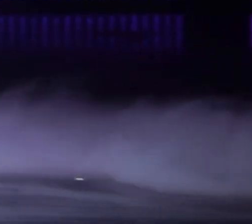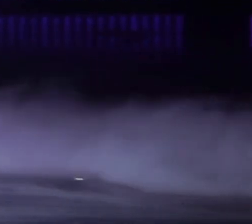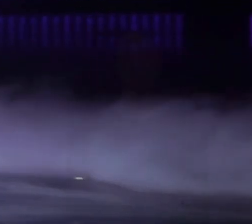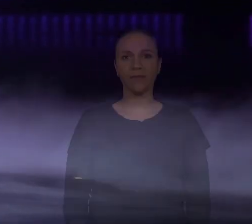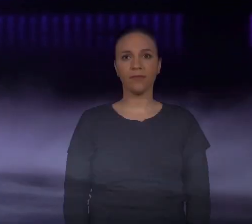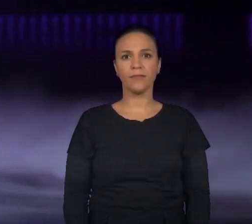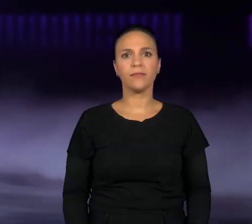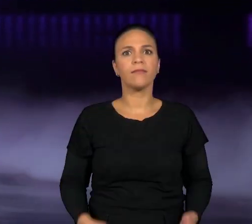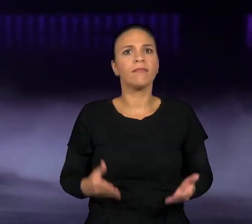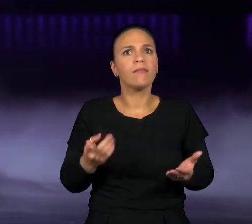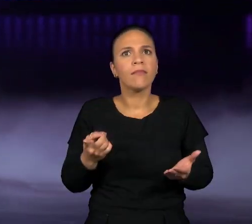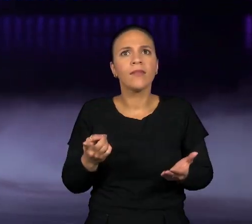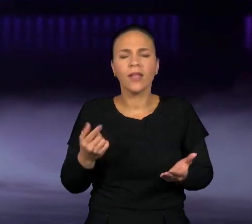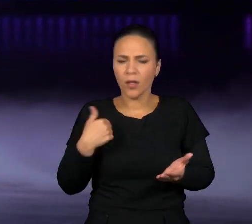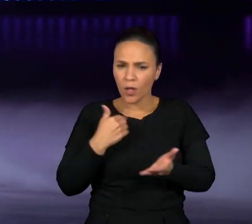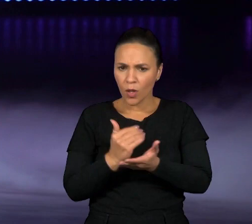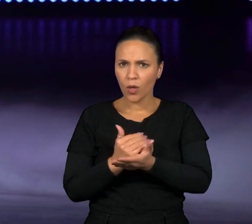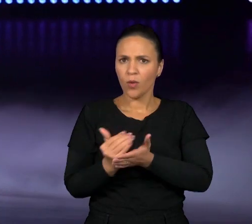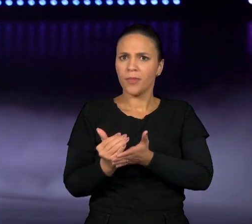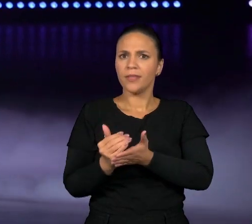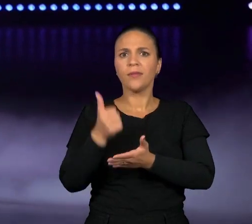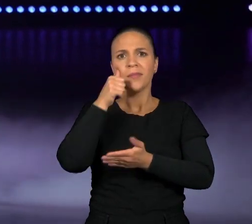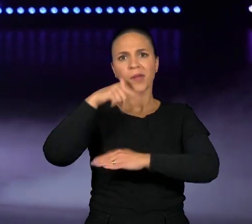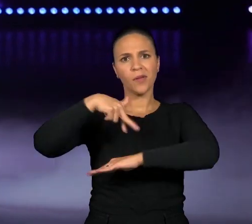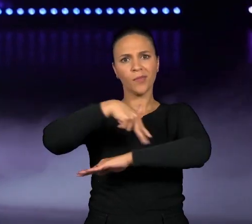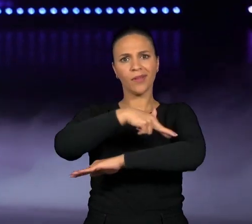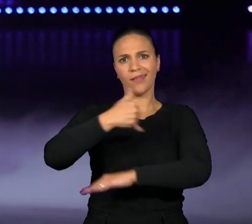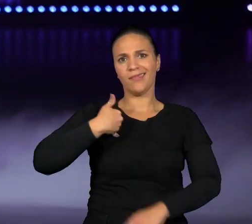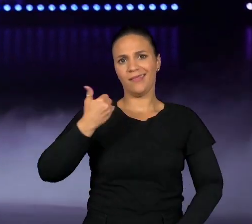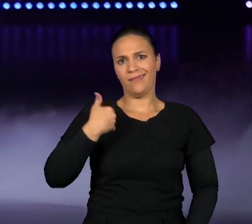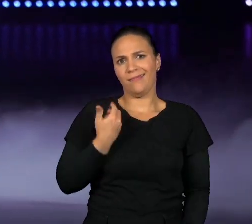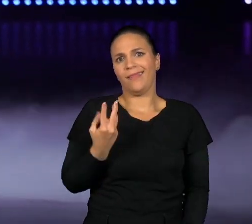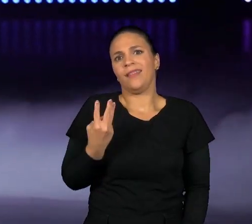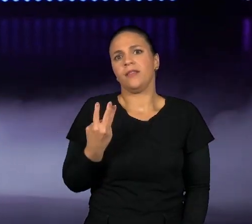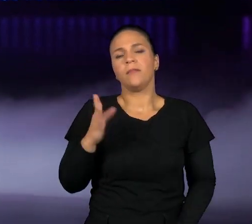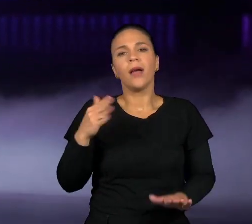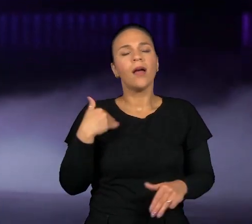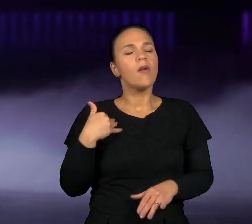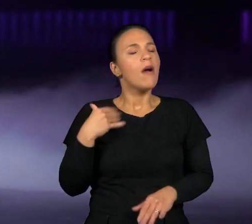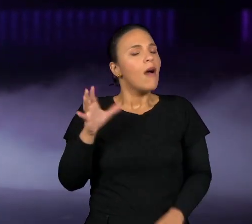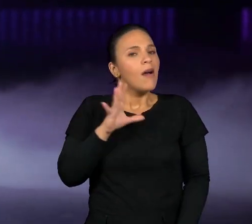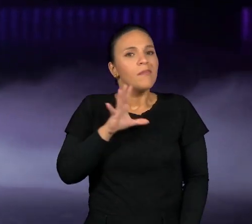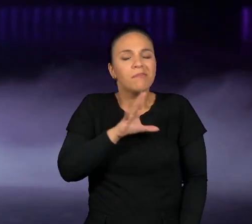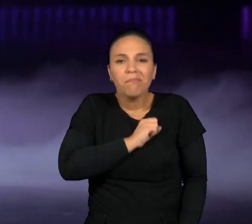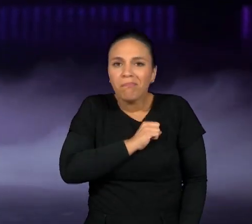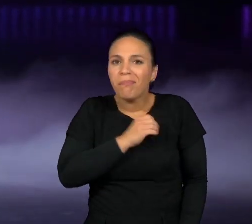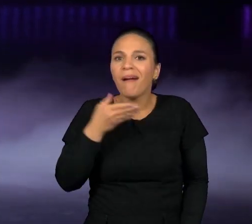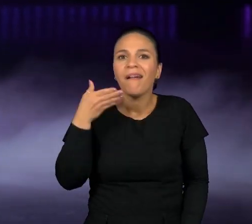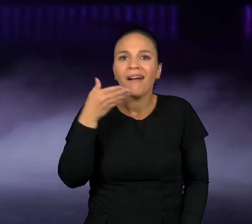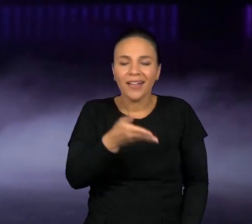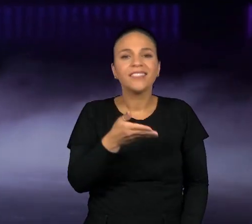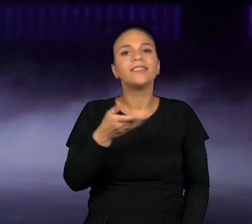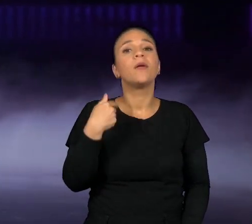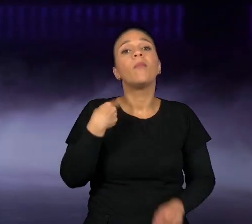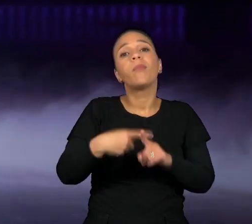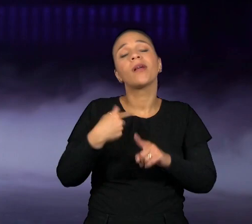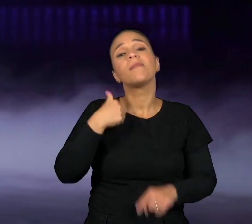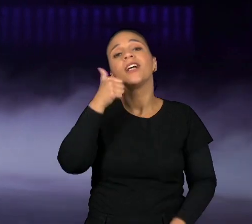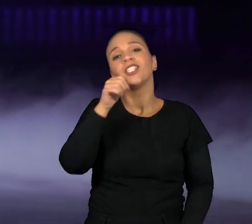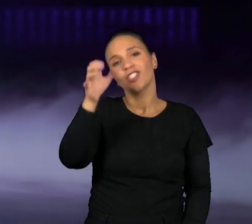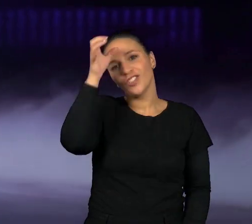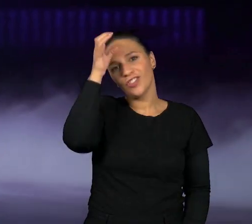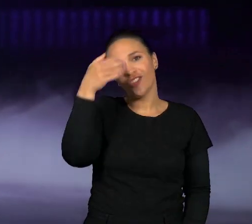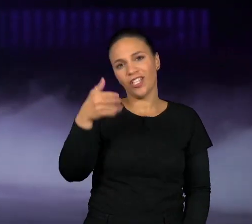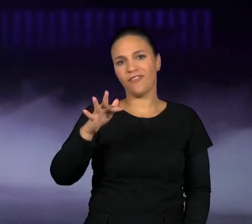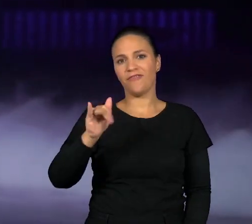Bom, minha carreira começou como modelo aos 3 anos de idade, mas eu sempre fui apaixonada por atuação por conta da minha tia, Fabiana Pimenta. Ela é